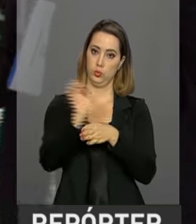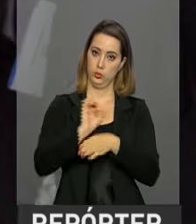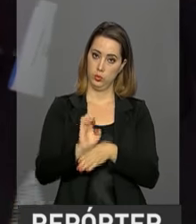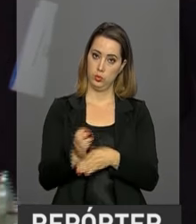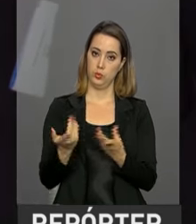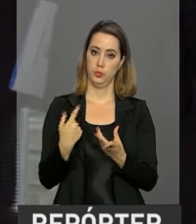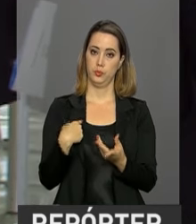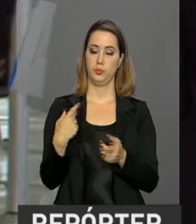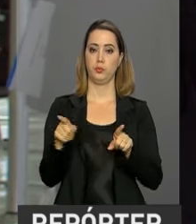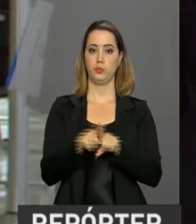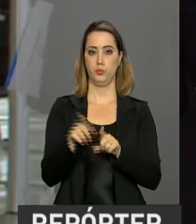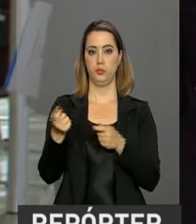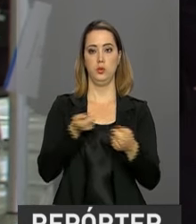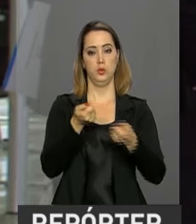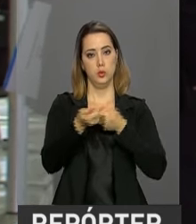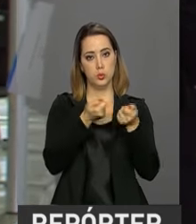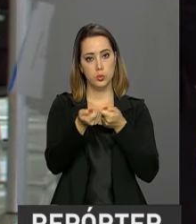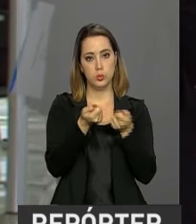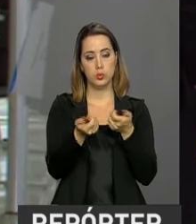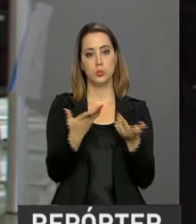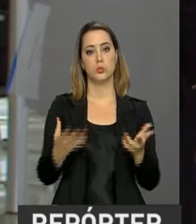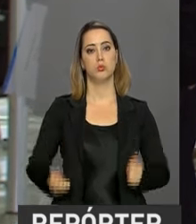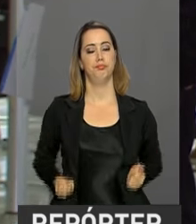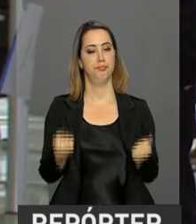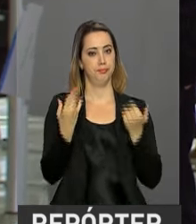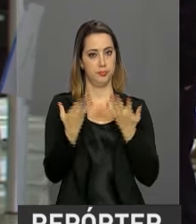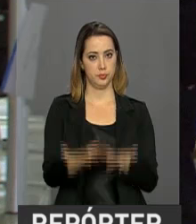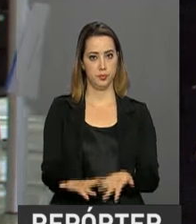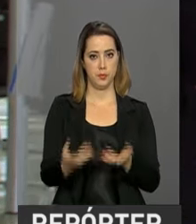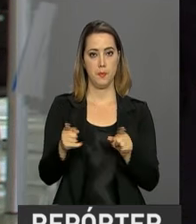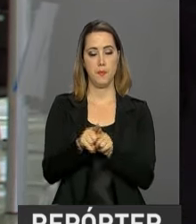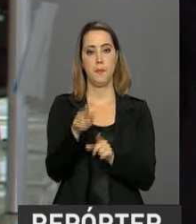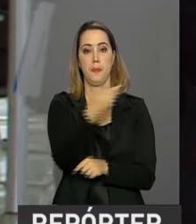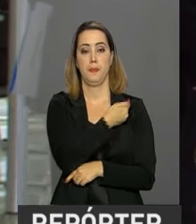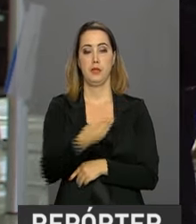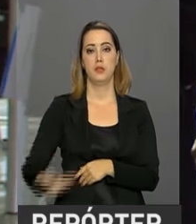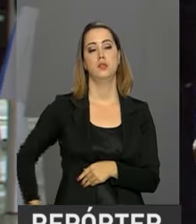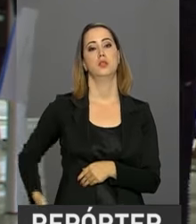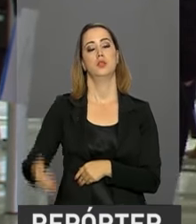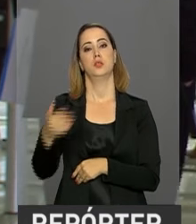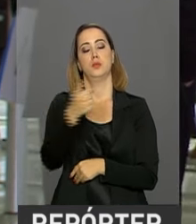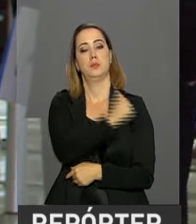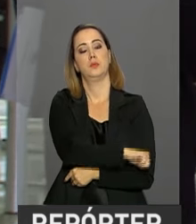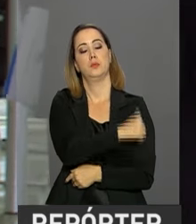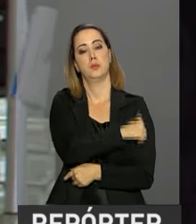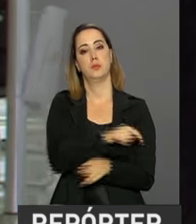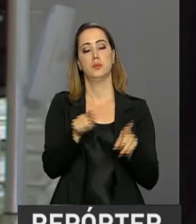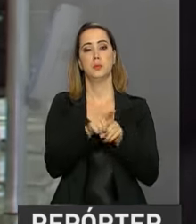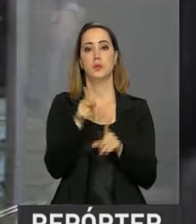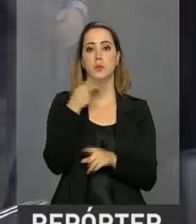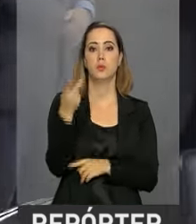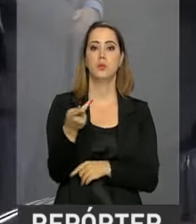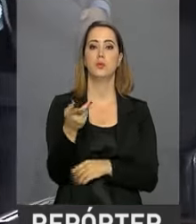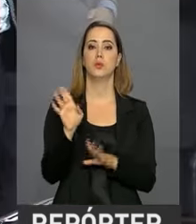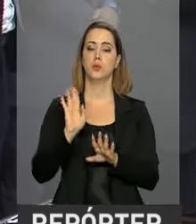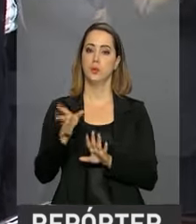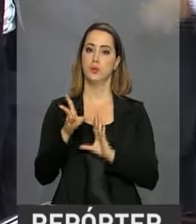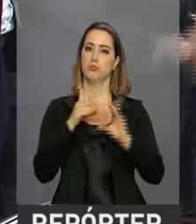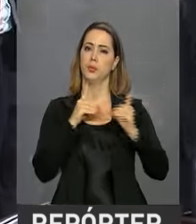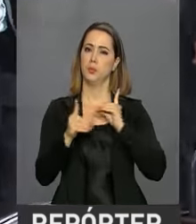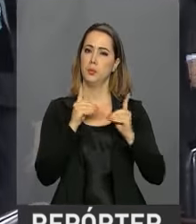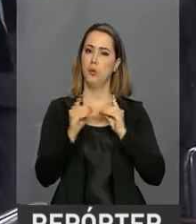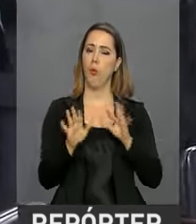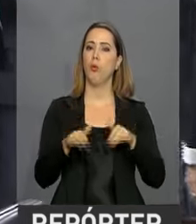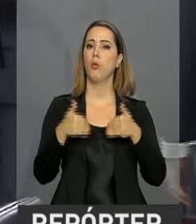partidas como um ajuste nas contas públicas o governador do Rio de Janeiro também afirmou que os estados estão discutindo medidas a a serem adotadas